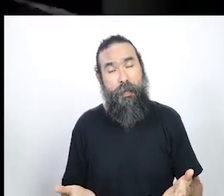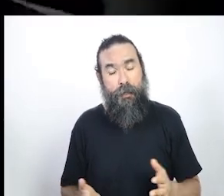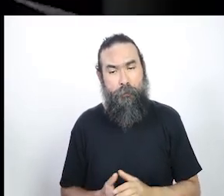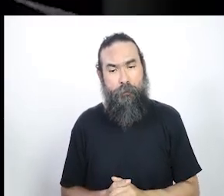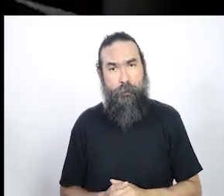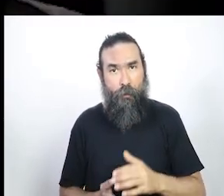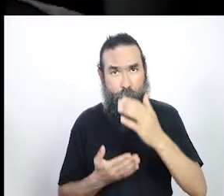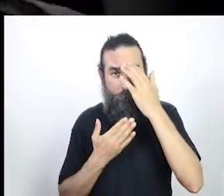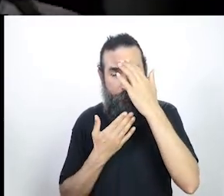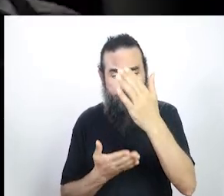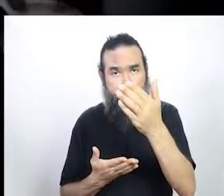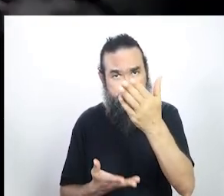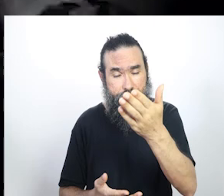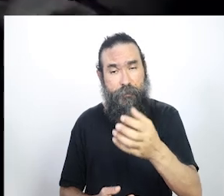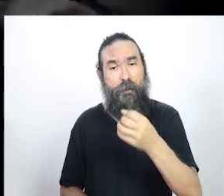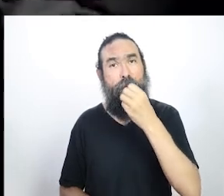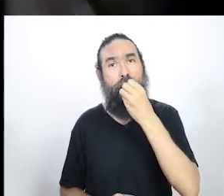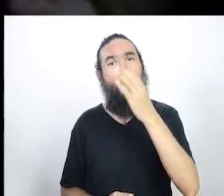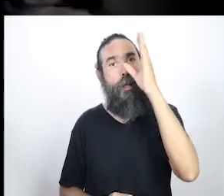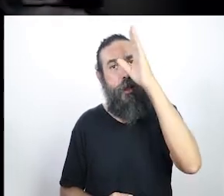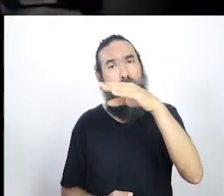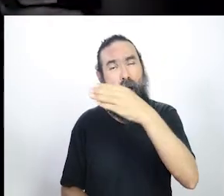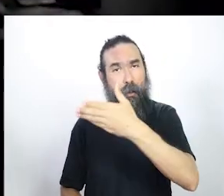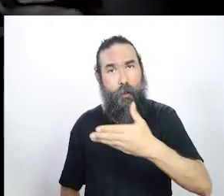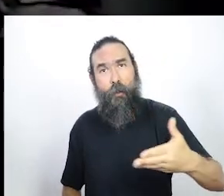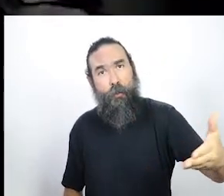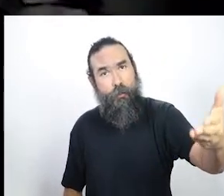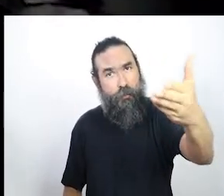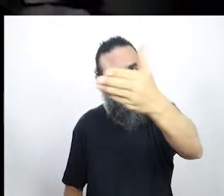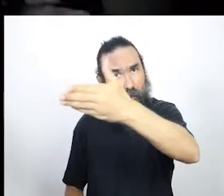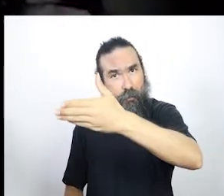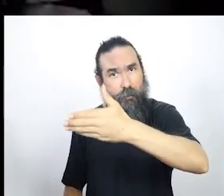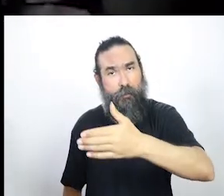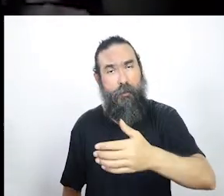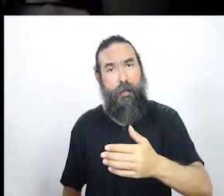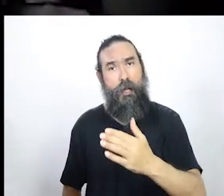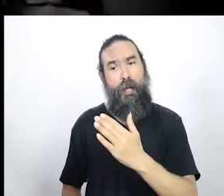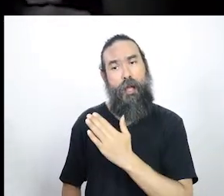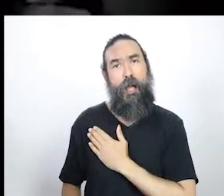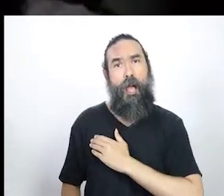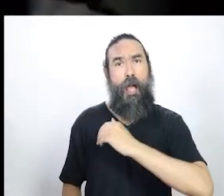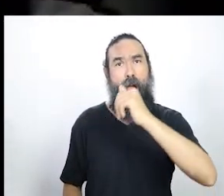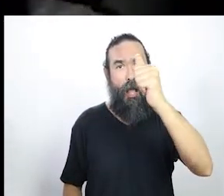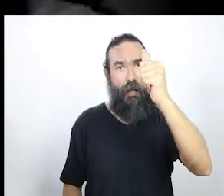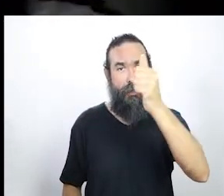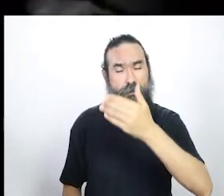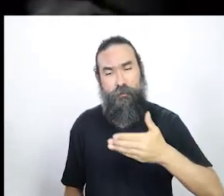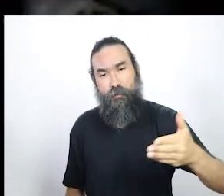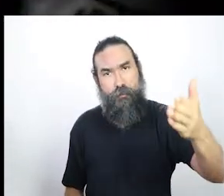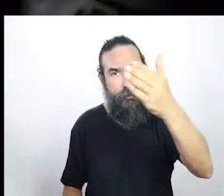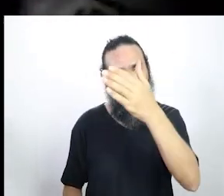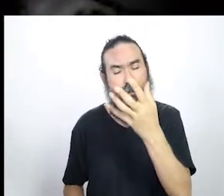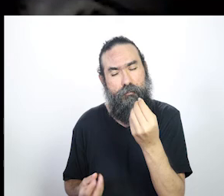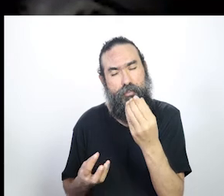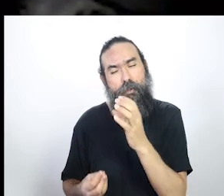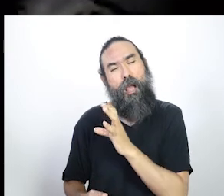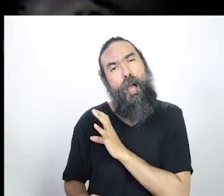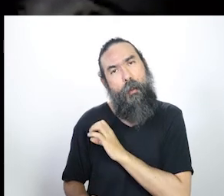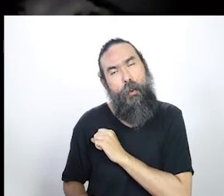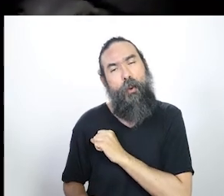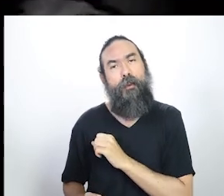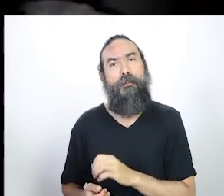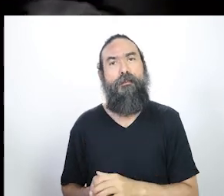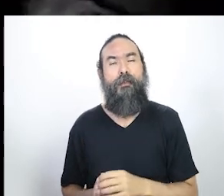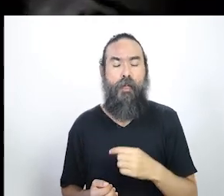Bem-vinda, então, obrigado. Boa tarde para todo mundo. Um forte ereré, um salve, um axé e